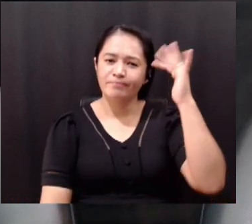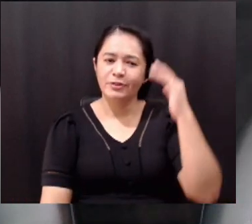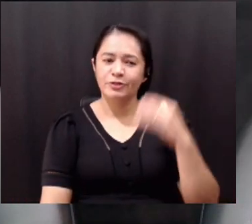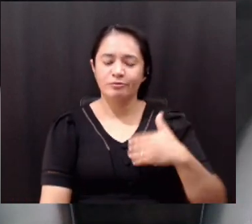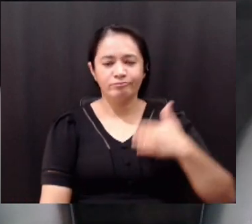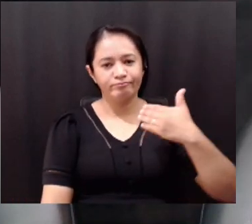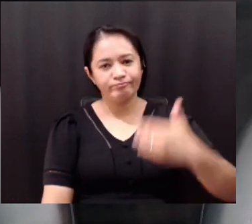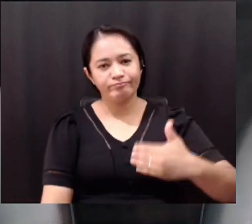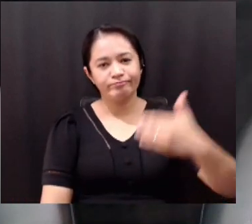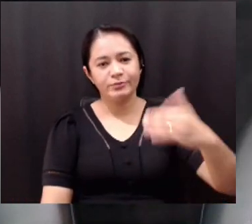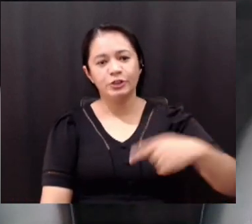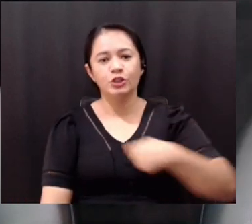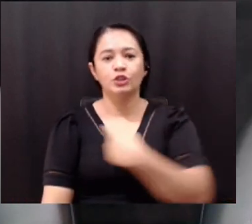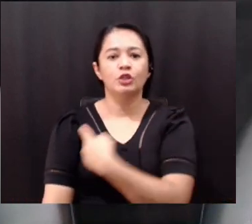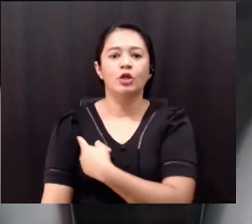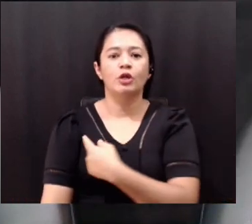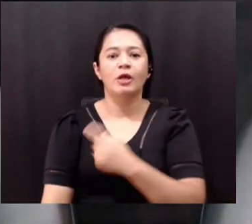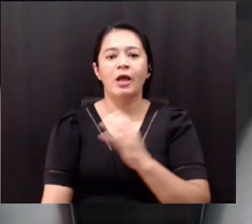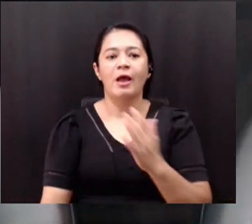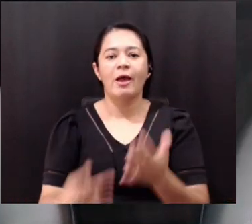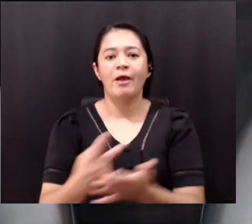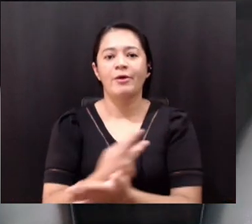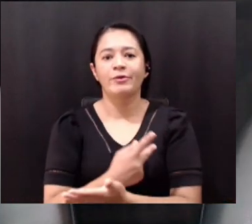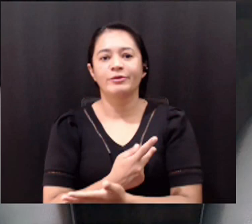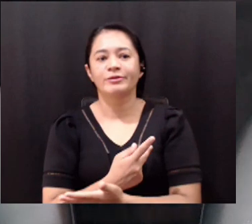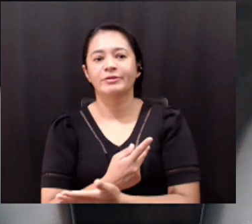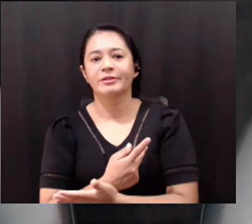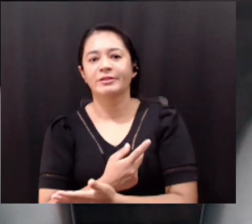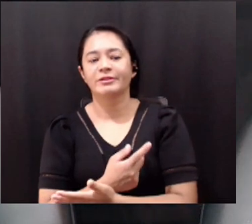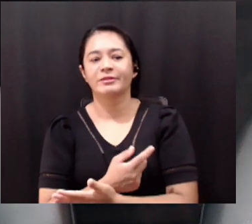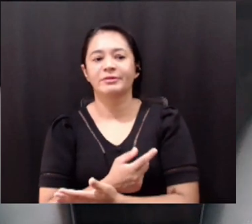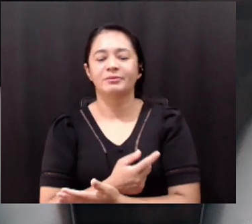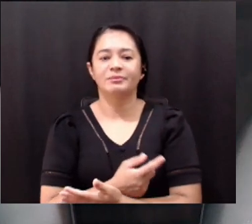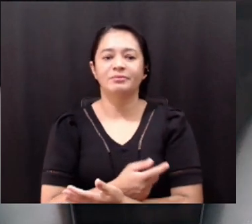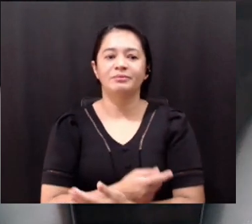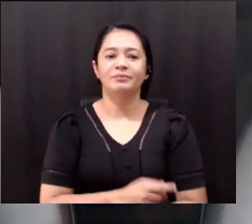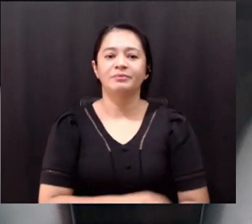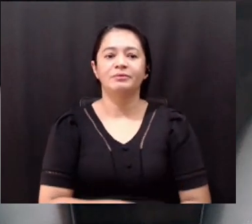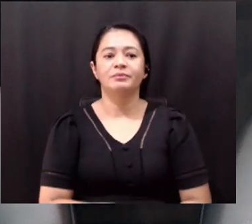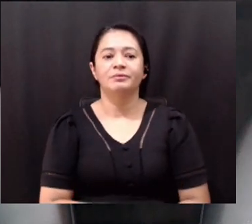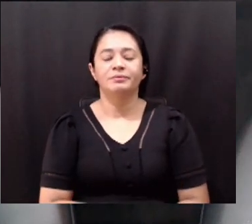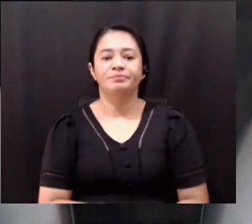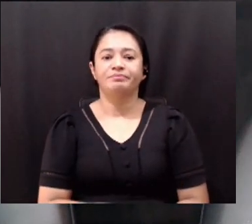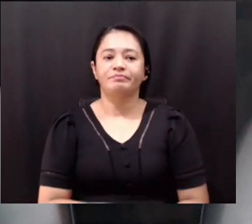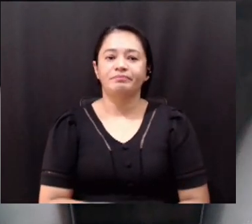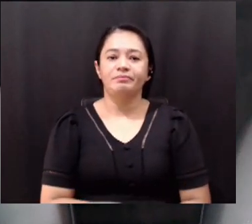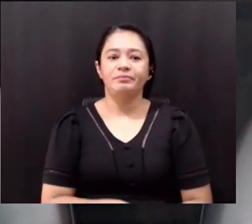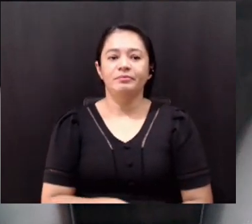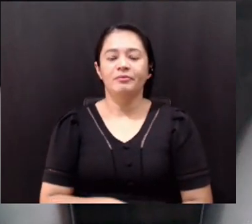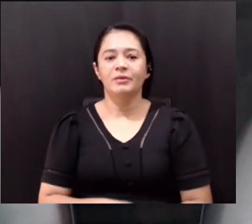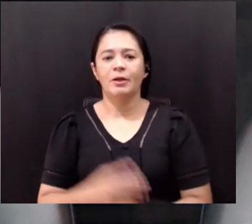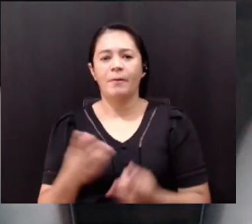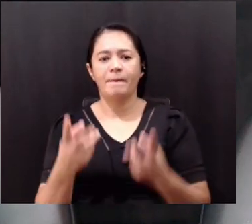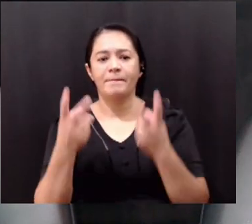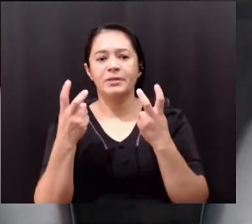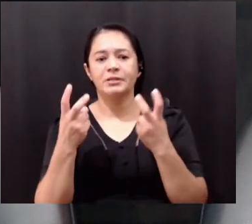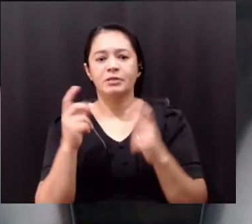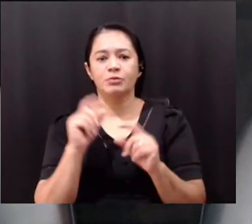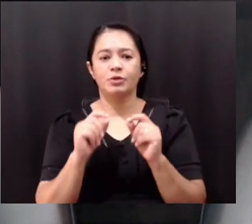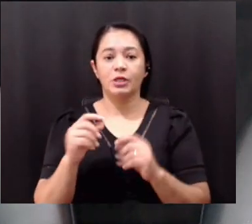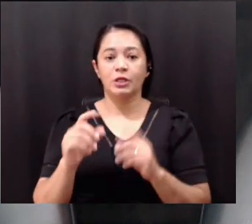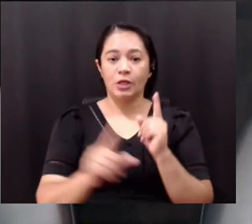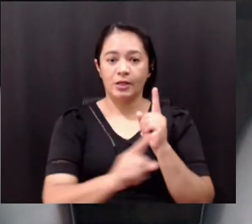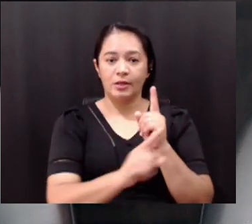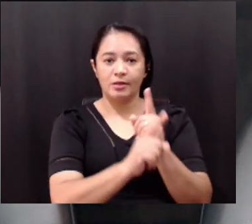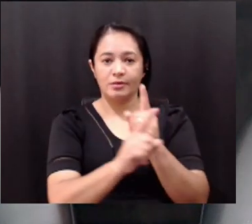por situações como essas no nosso cotidiano. Percebo que, né, nos meus atendimentos clínicos